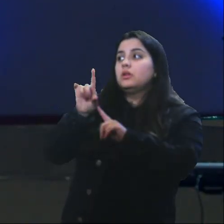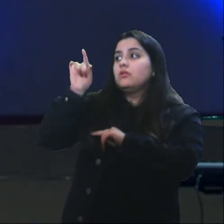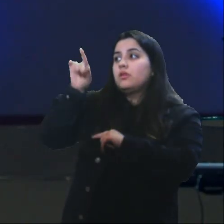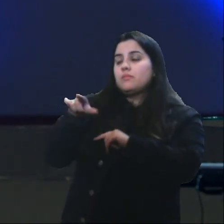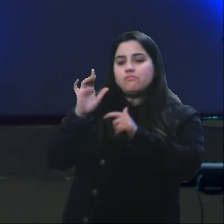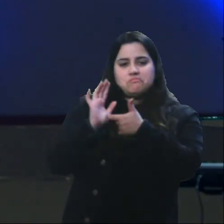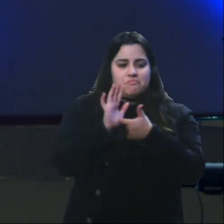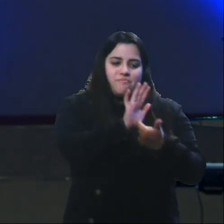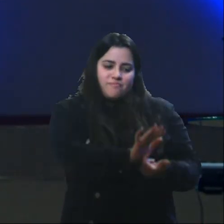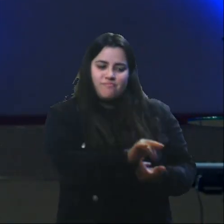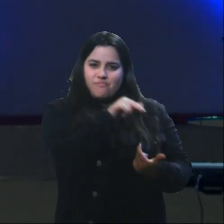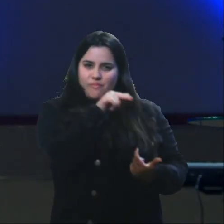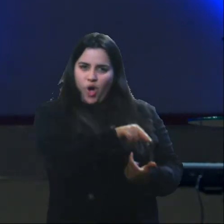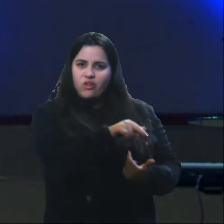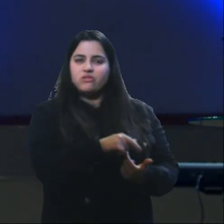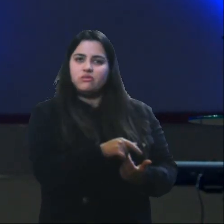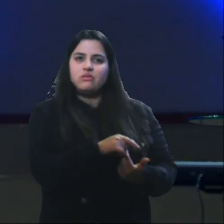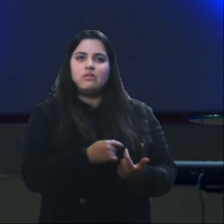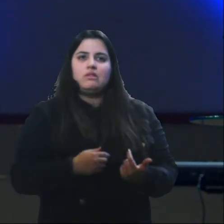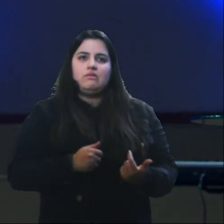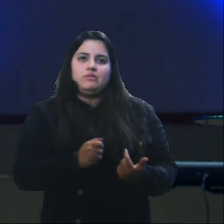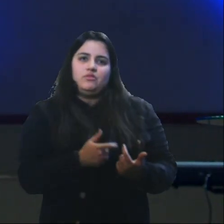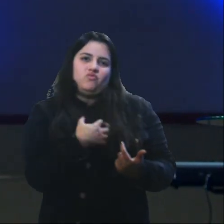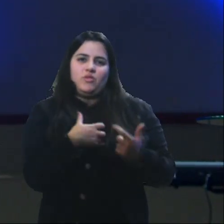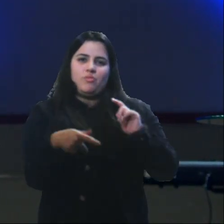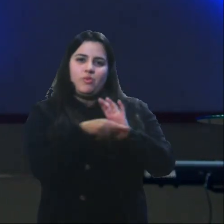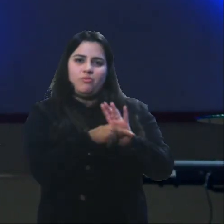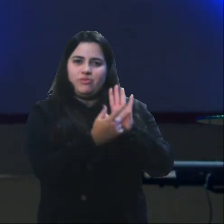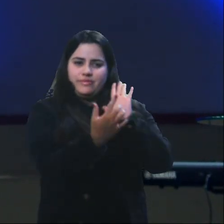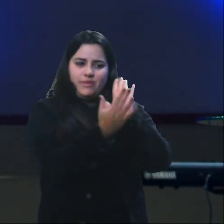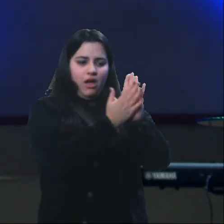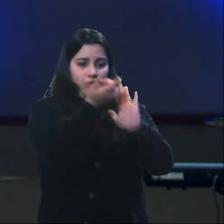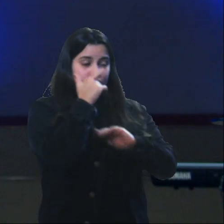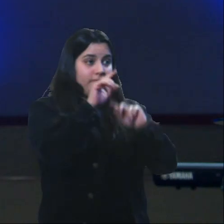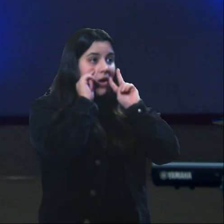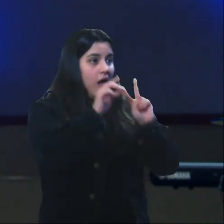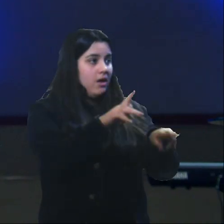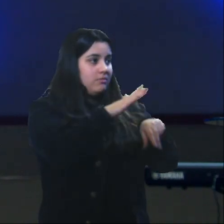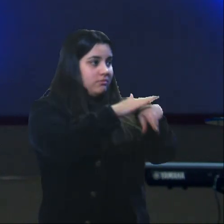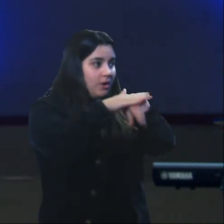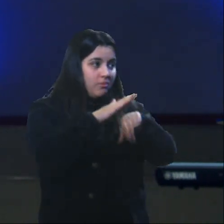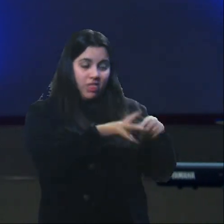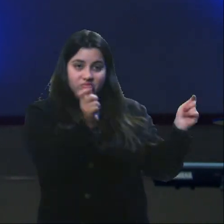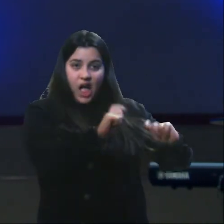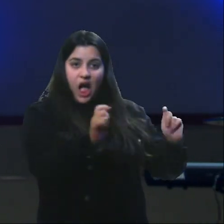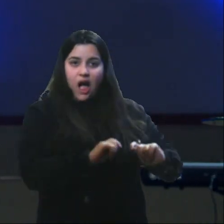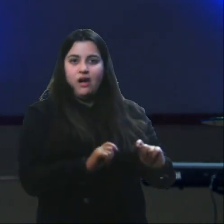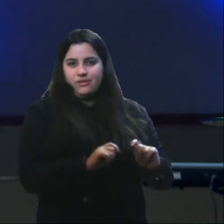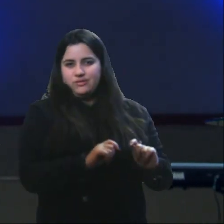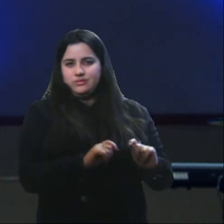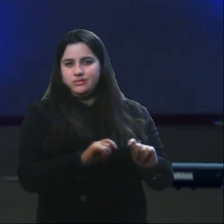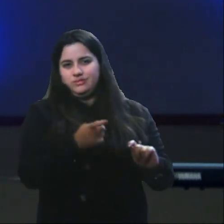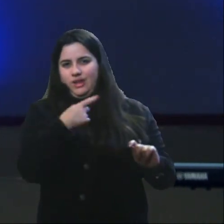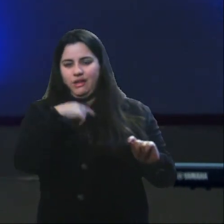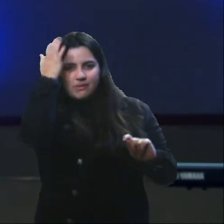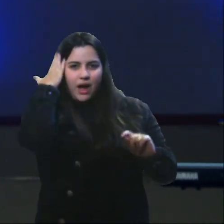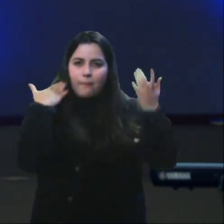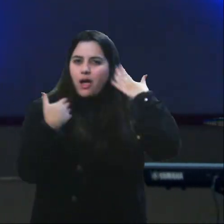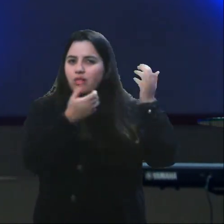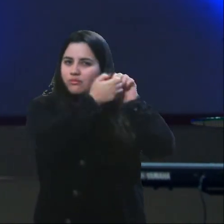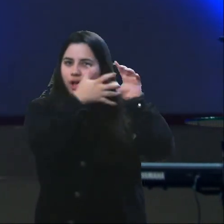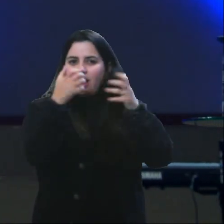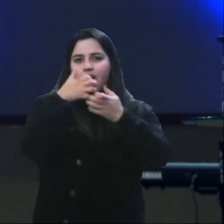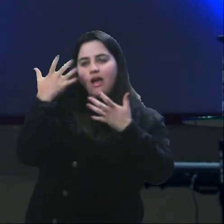alguém, de forma aparente, de enxergar, como a gente cantou, olhos de fogo, cabelos como a lã